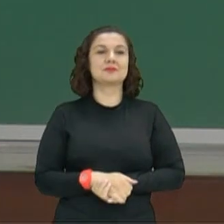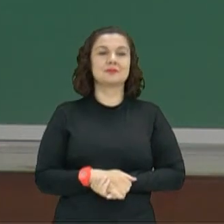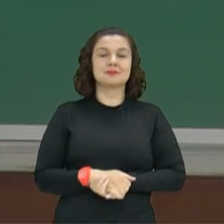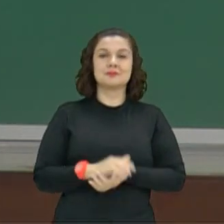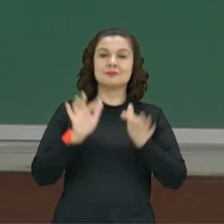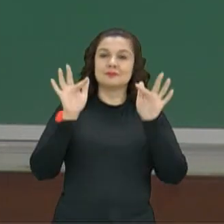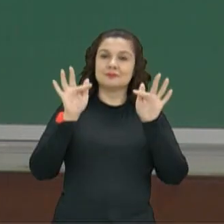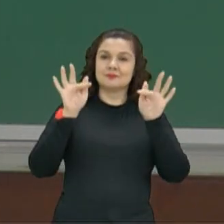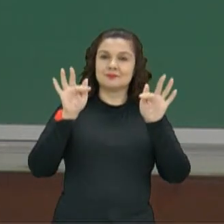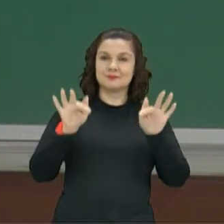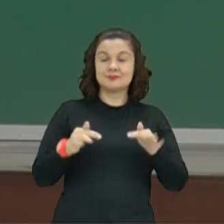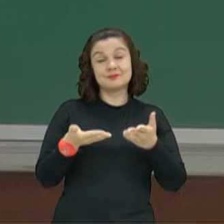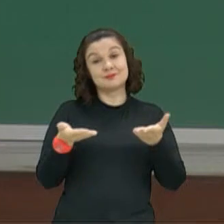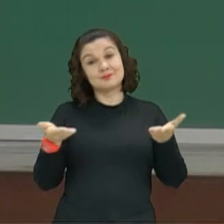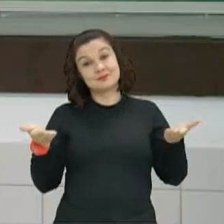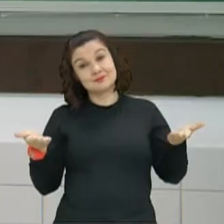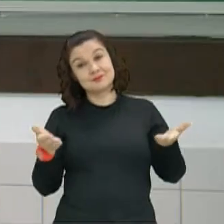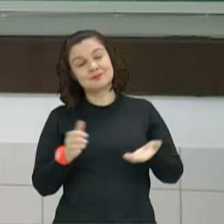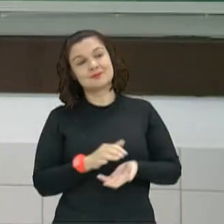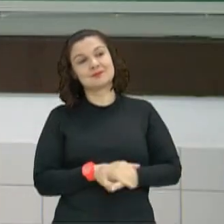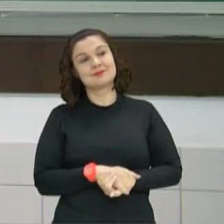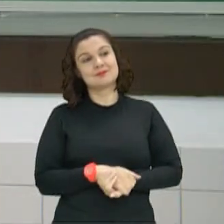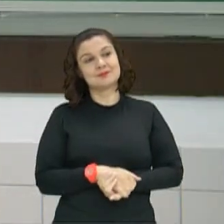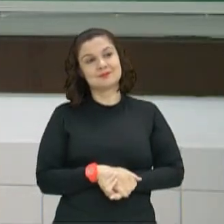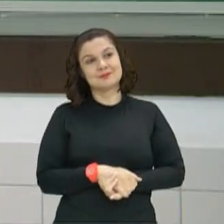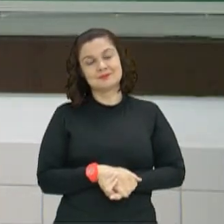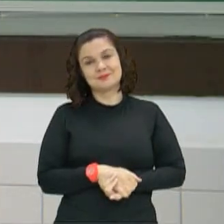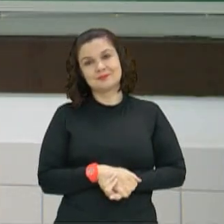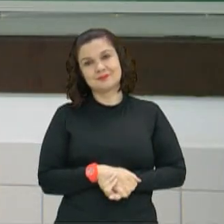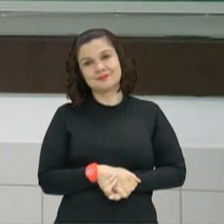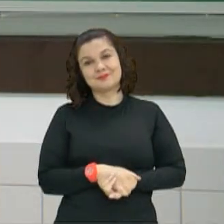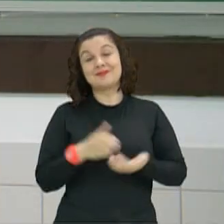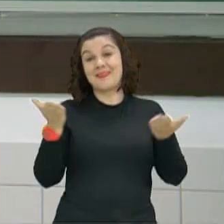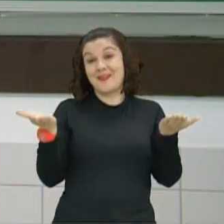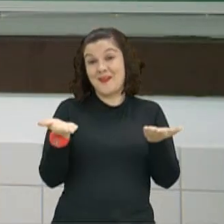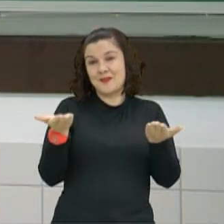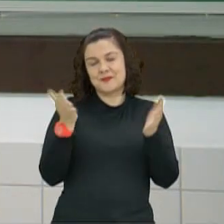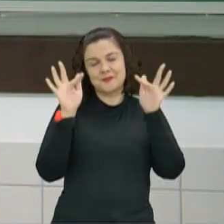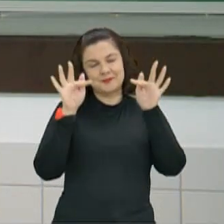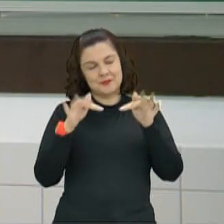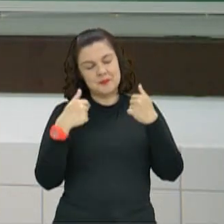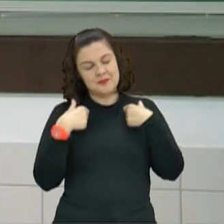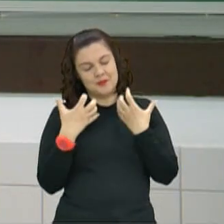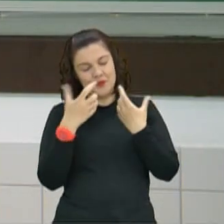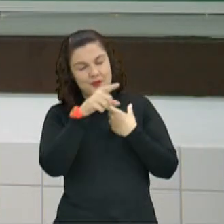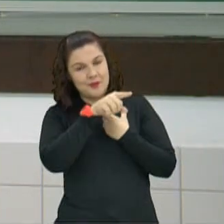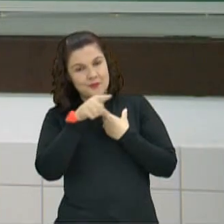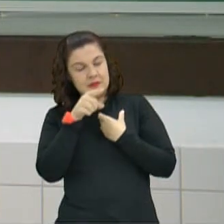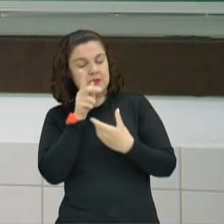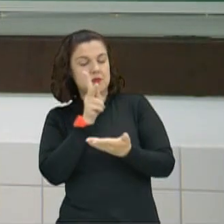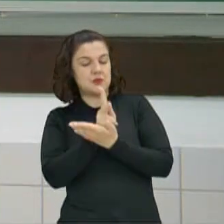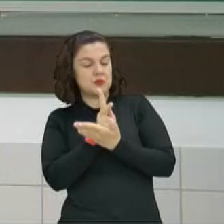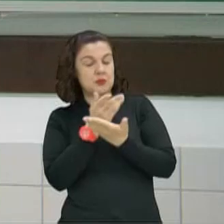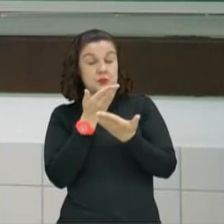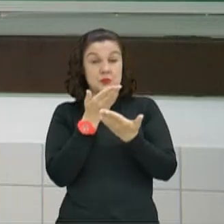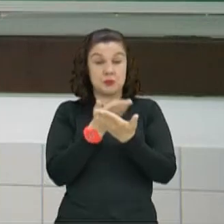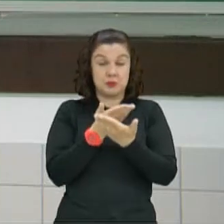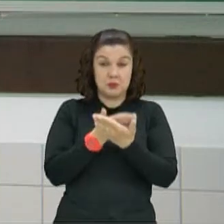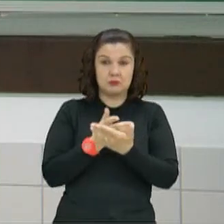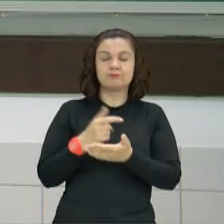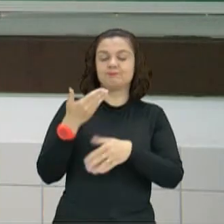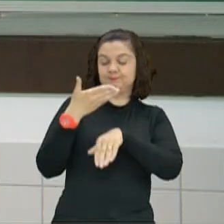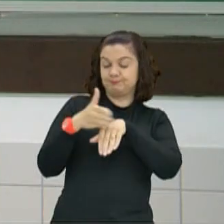E, olha só, acabou a nossa aula de hoje, mas eu quero que vocês continuem estudando,